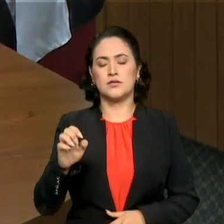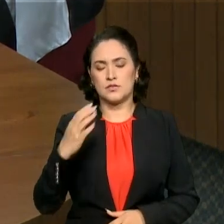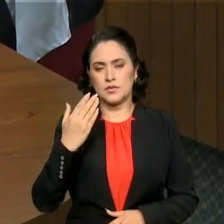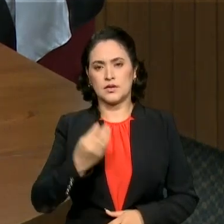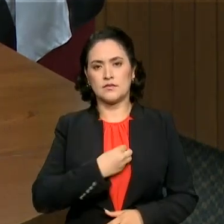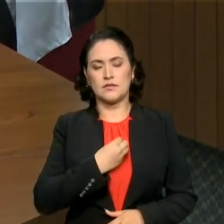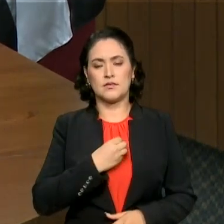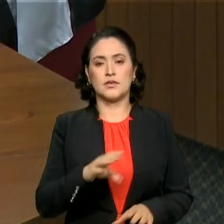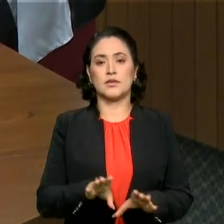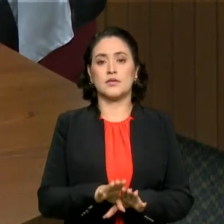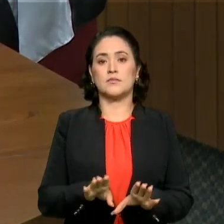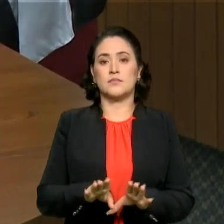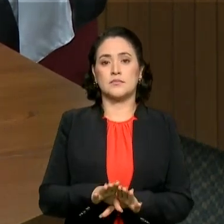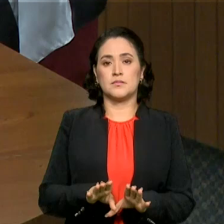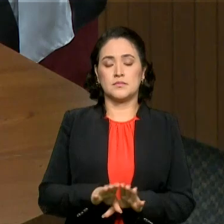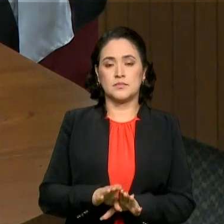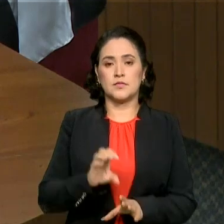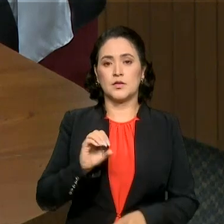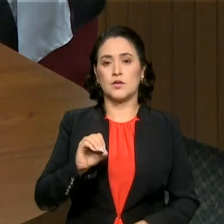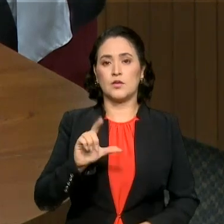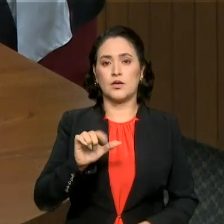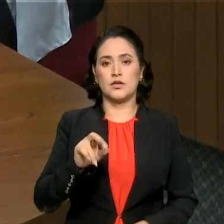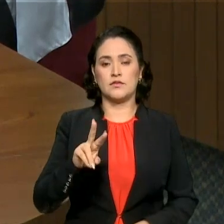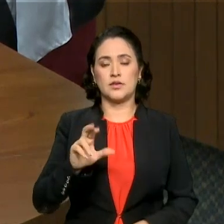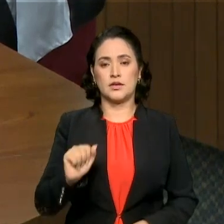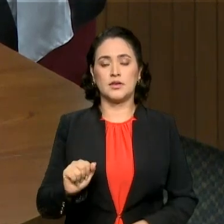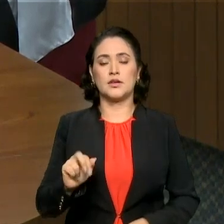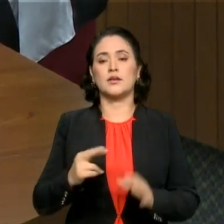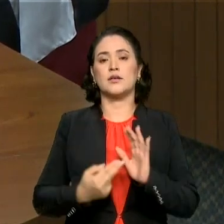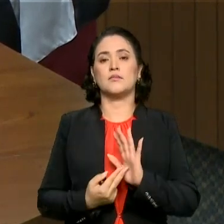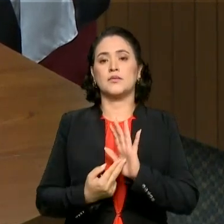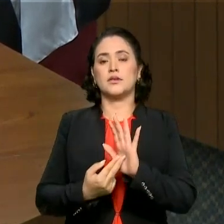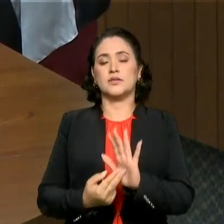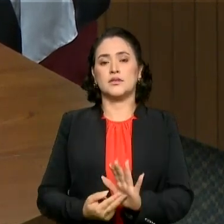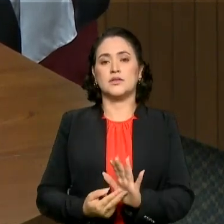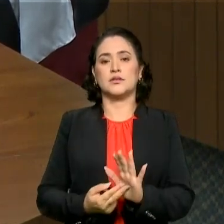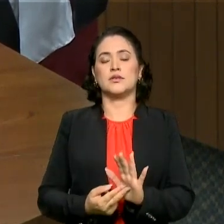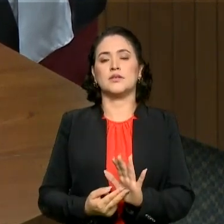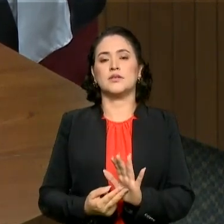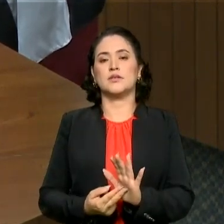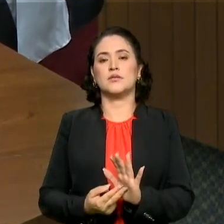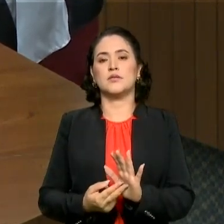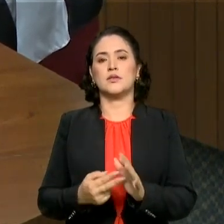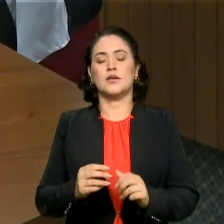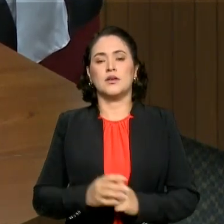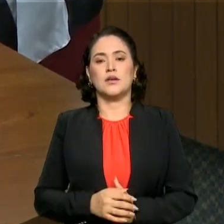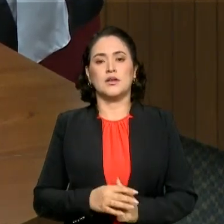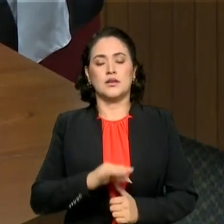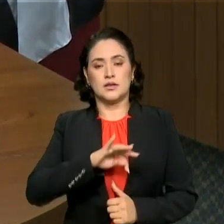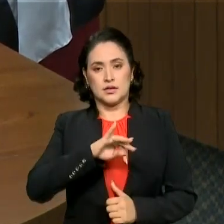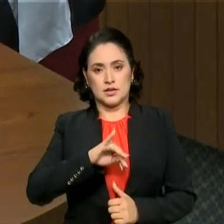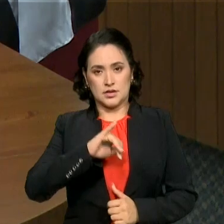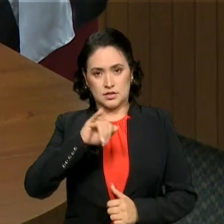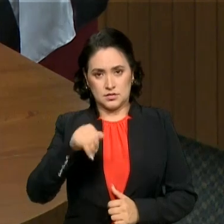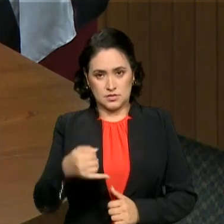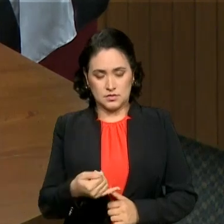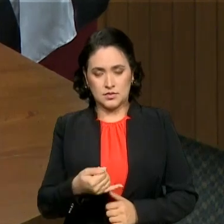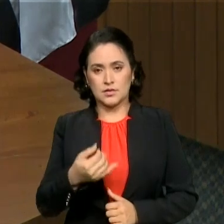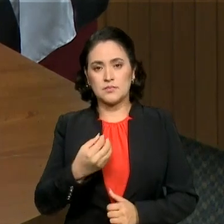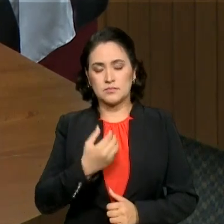de justiça, nesse ato aqui representando o presidente do Tribunal de Justiça, doutor Frois. Obrigado pela presença. Senhor